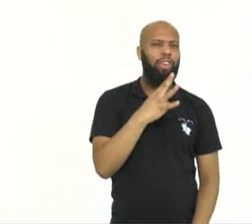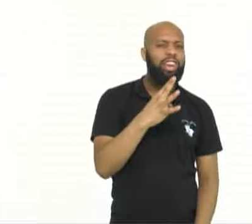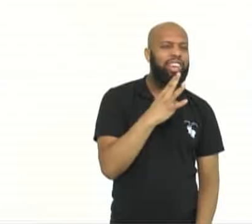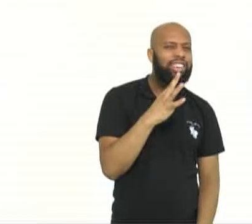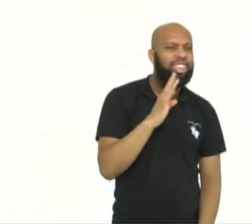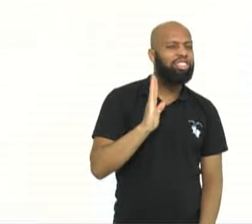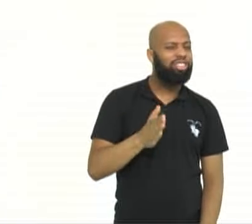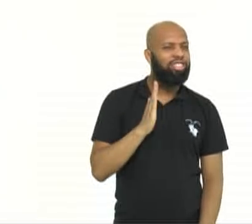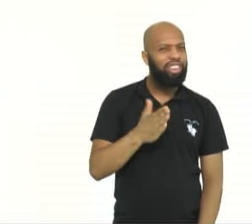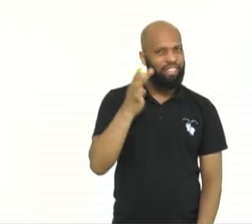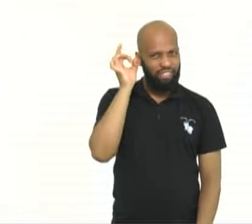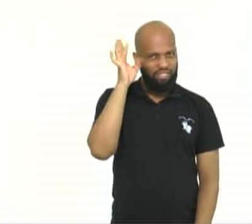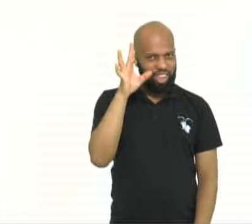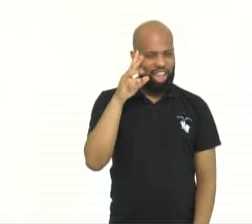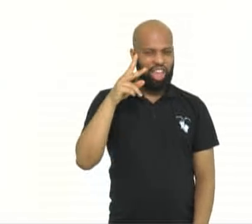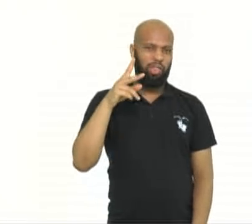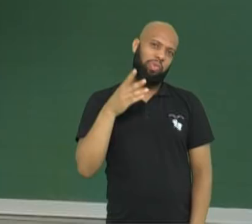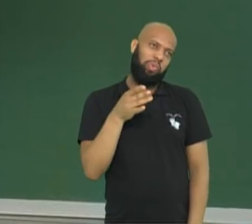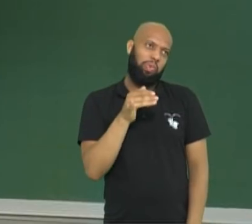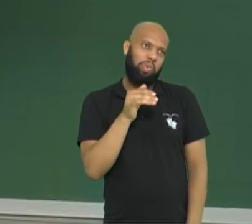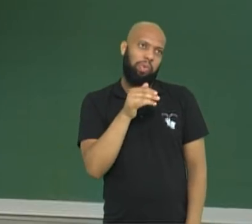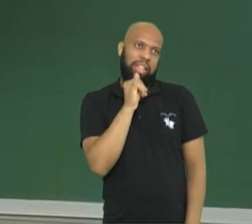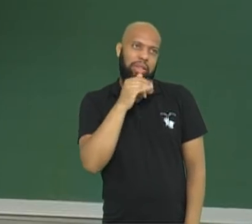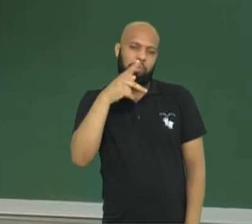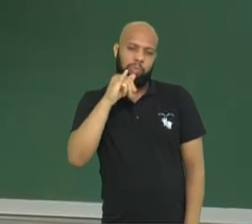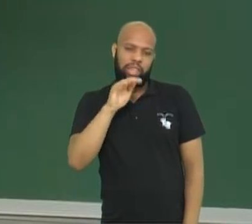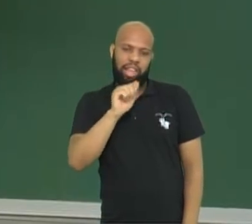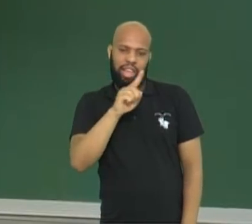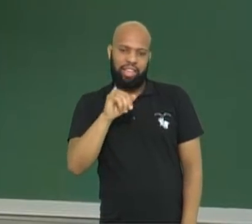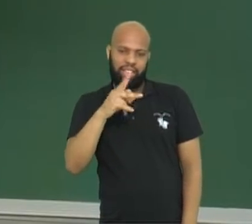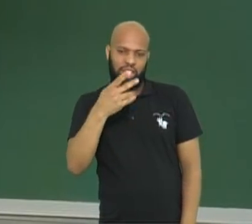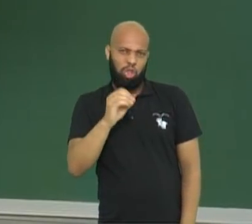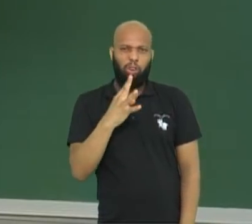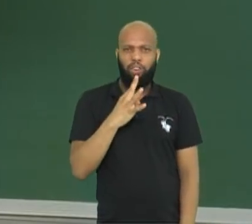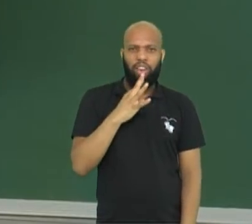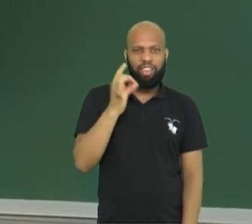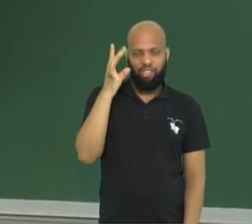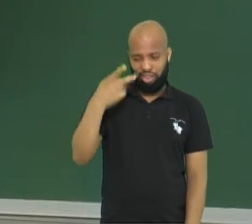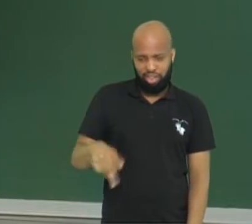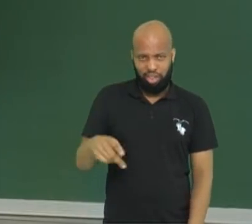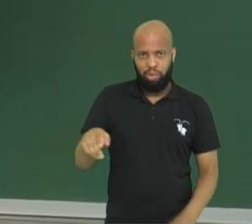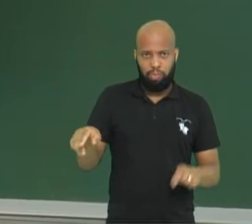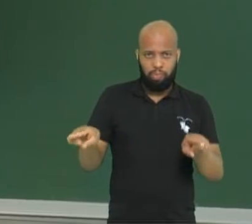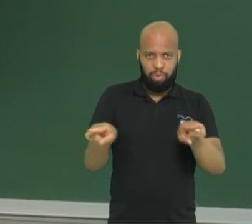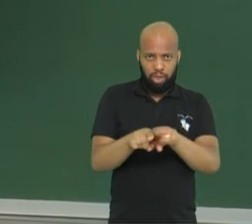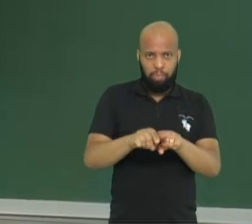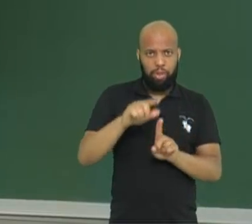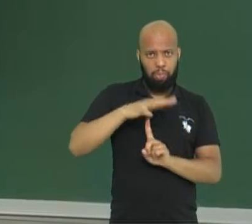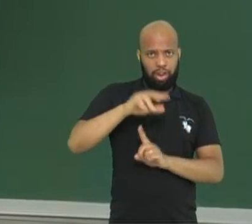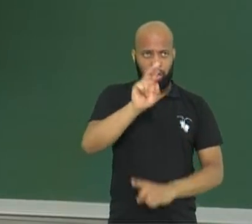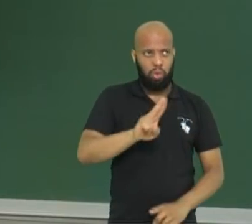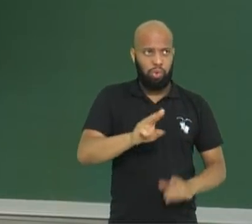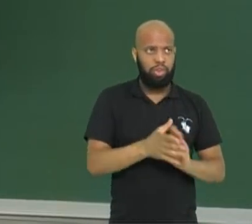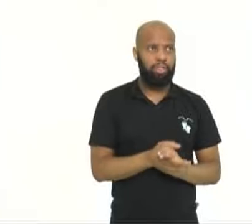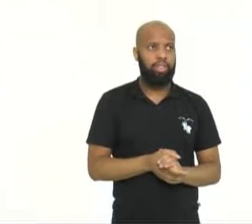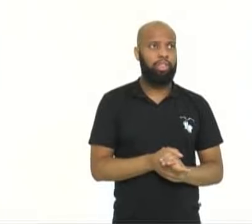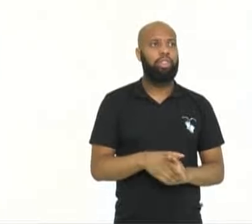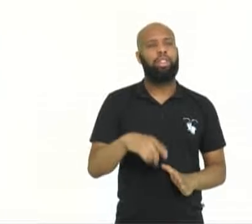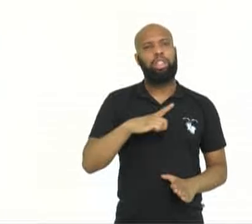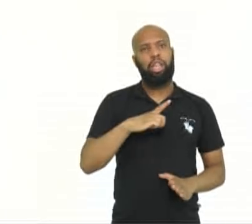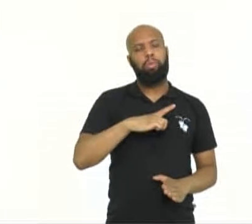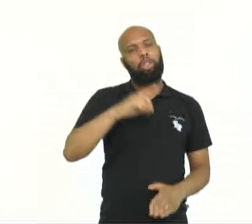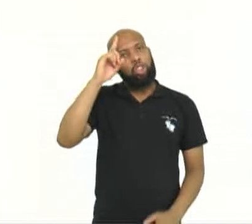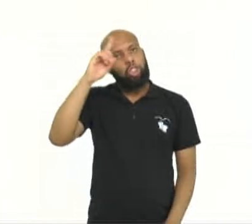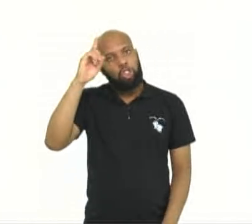tenha ouvido falar, né? Acredito que sim, né? Uma expressão bem popular até aqui no Paraná. Ou até faça parte, né, do